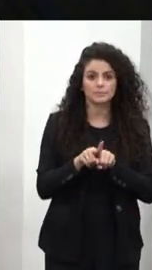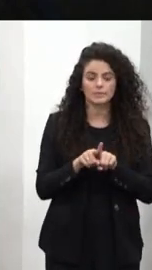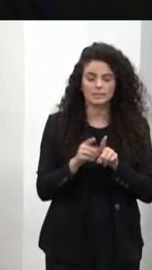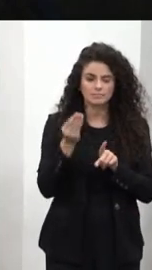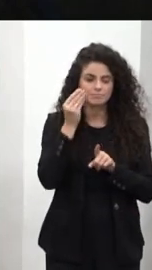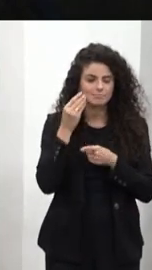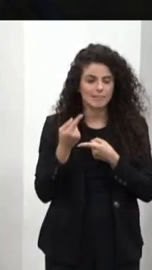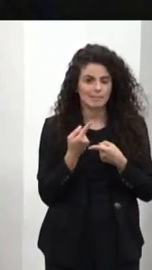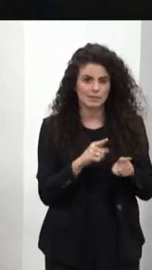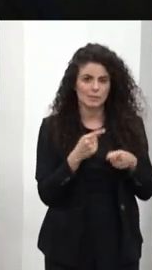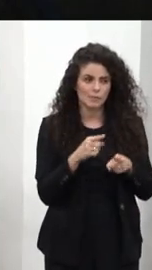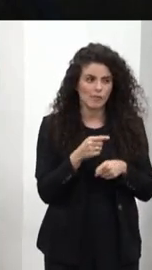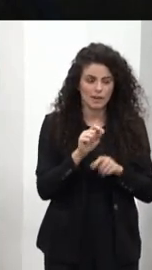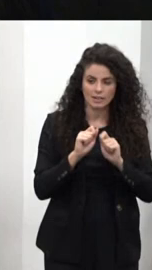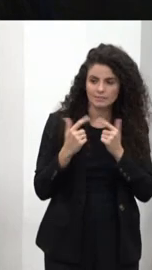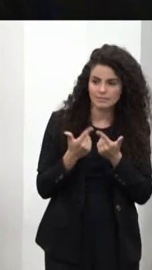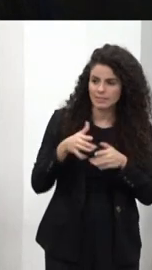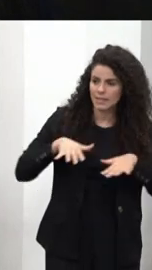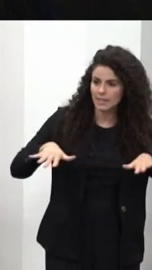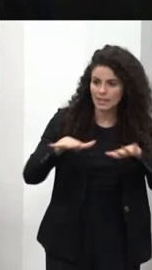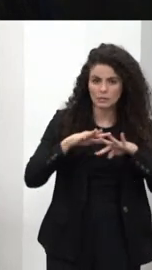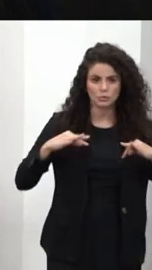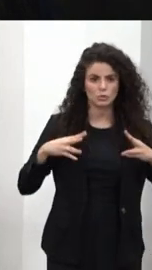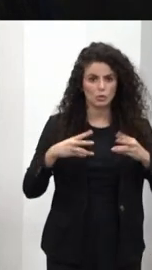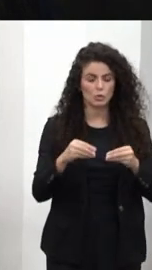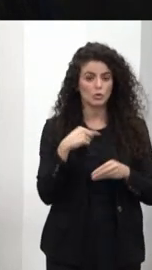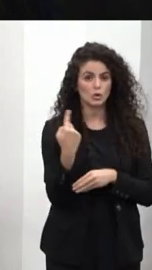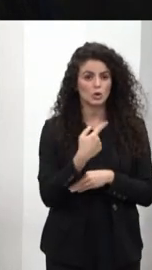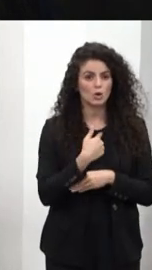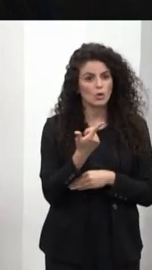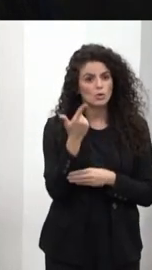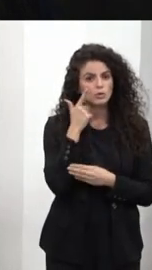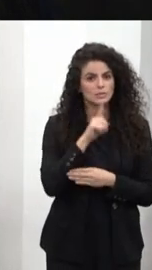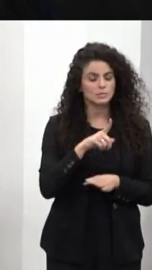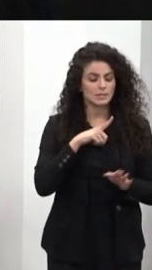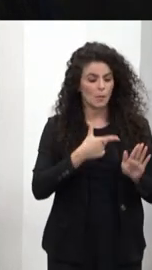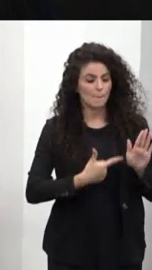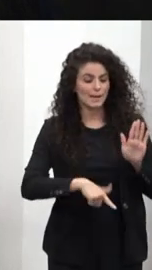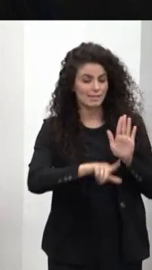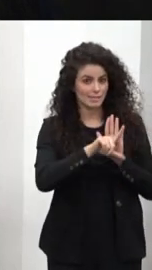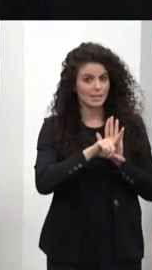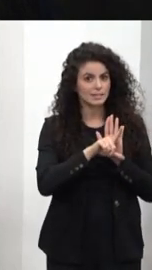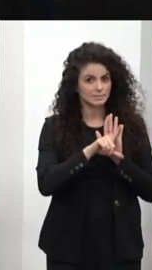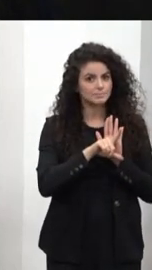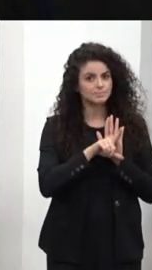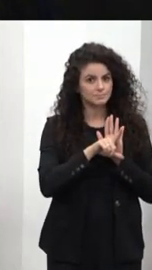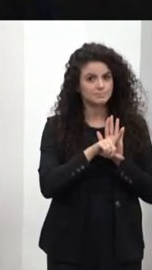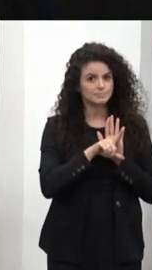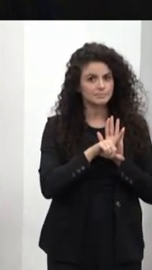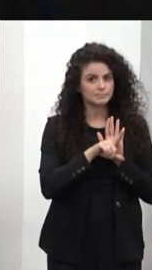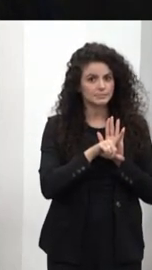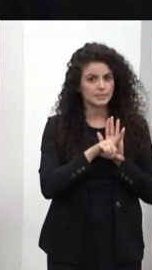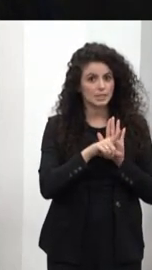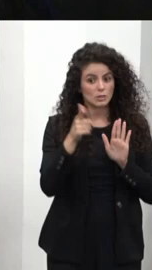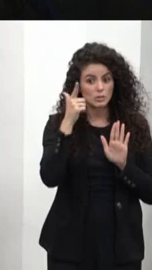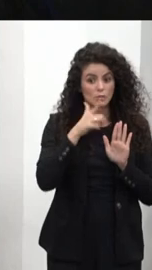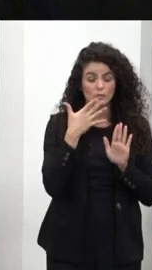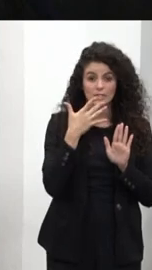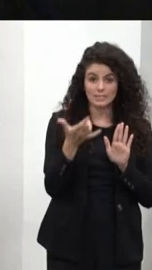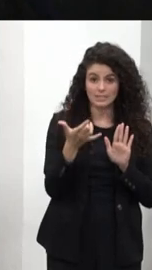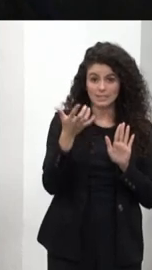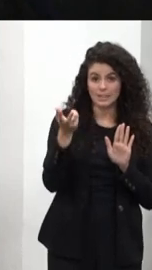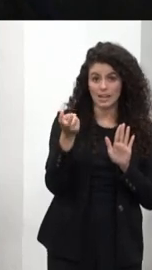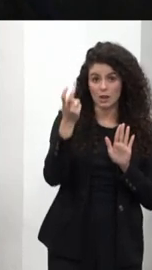provocação a esta casa para que a gente tenha uma lei que Facilite a execução de projetos culturais neste